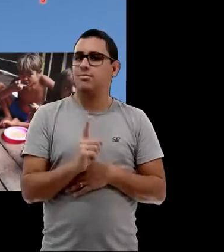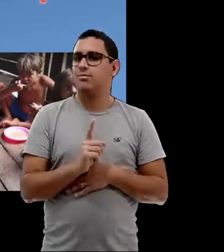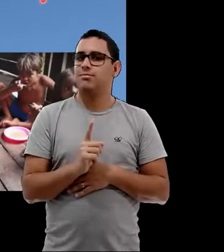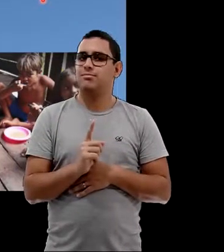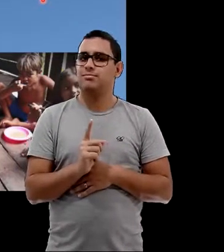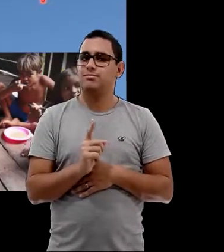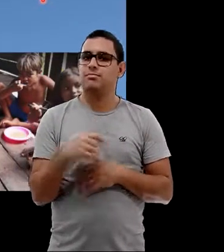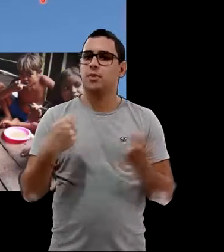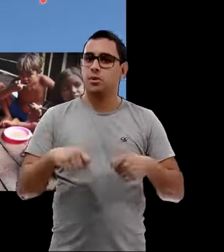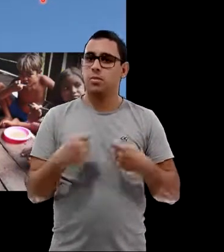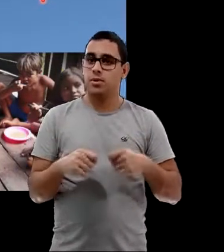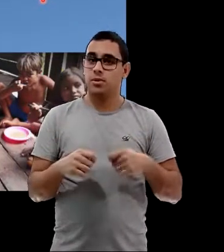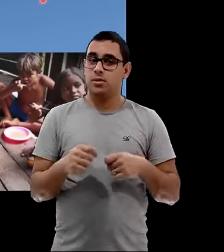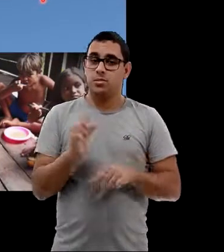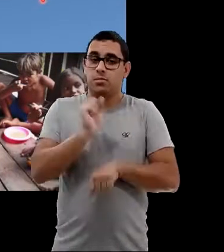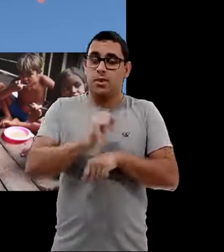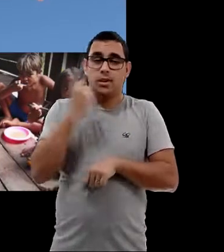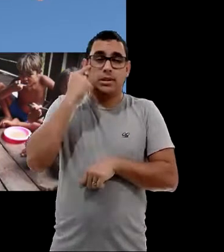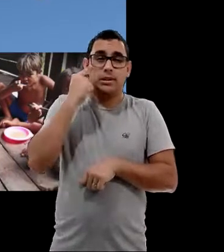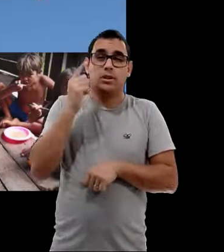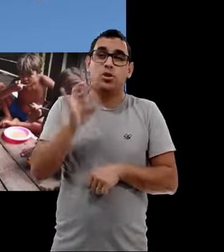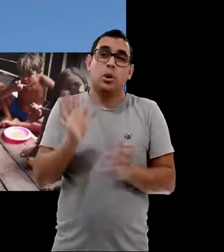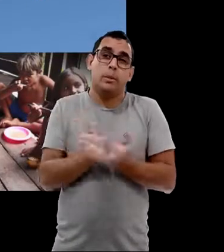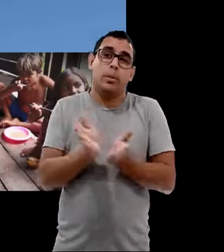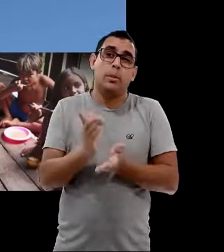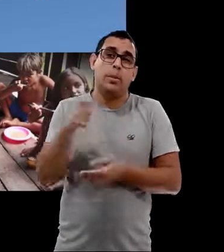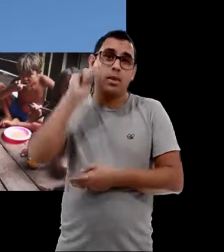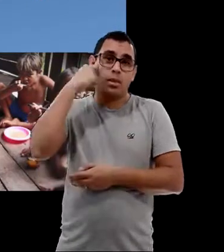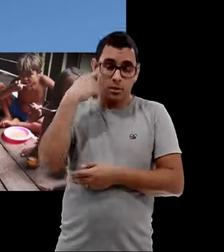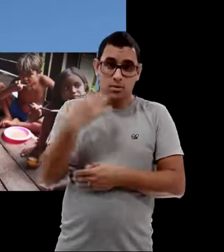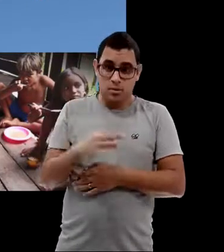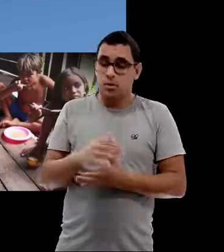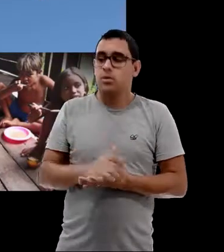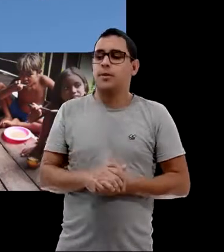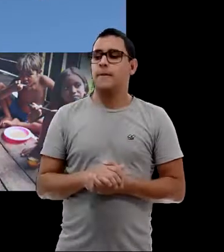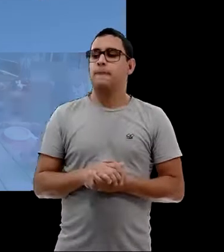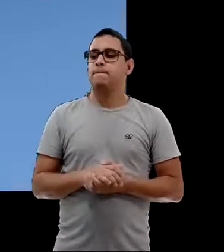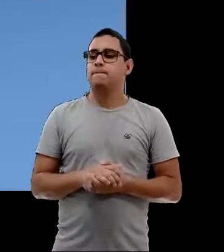de negros. Então, a gente tem que desestigmatizar essa ideia de que só quem é pobre é negro.